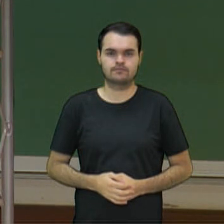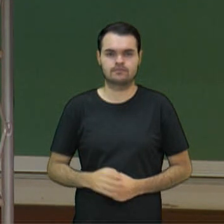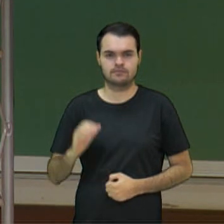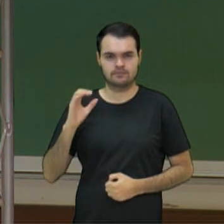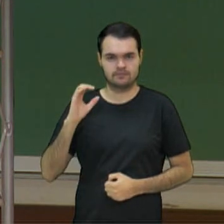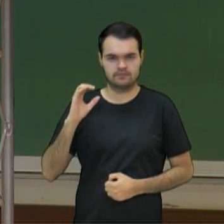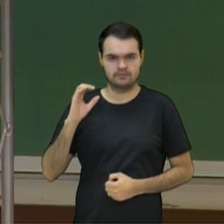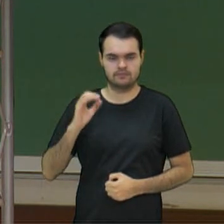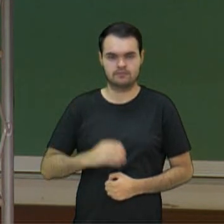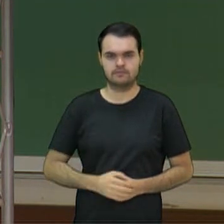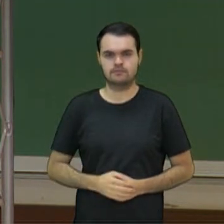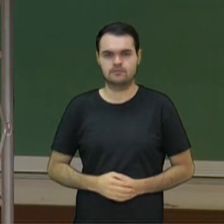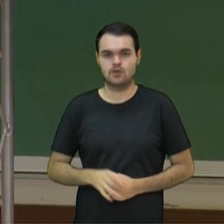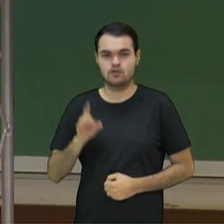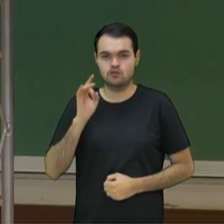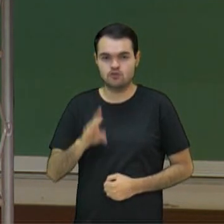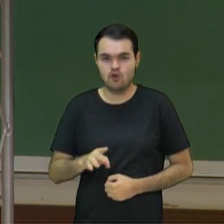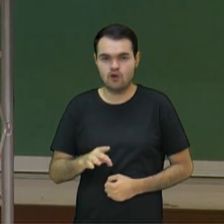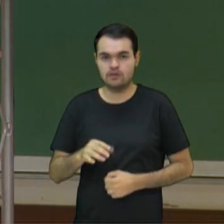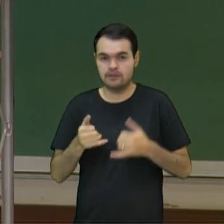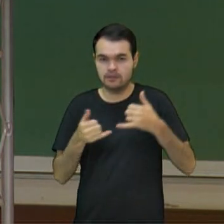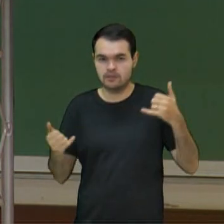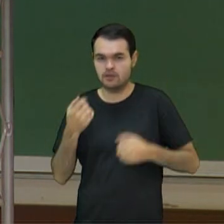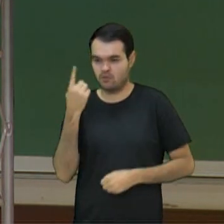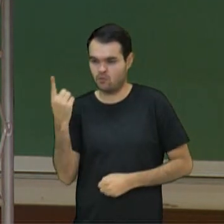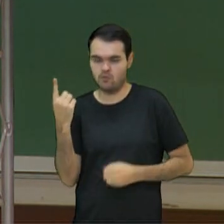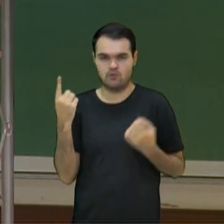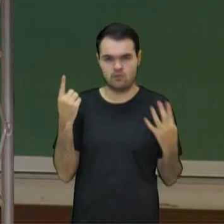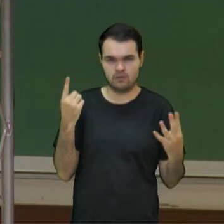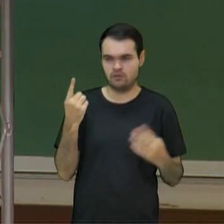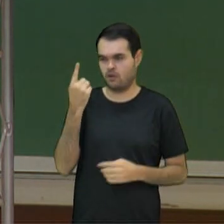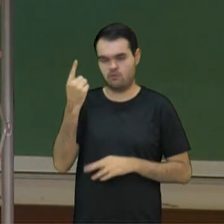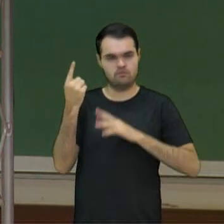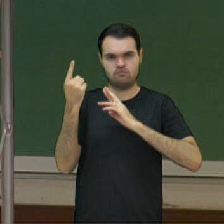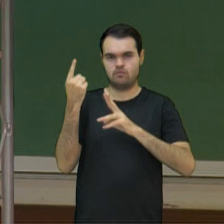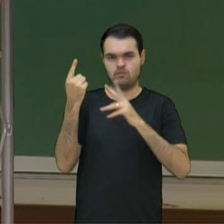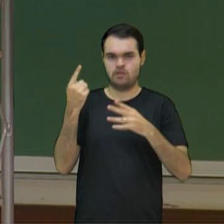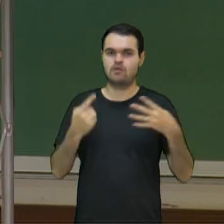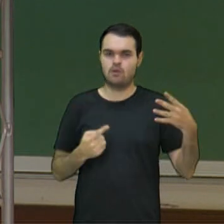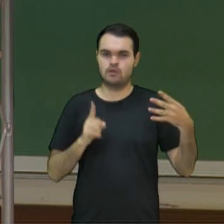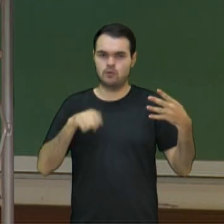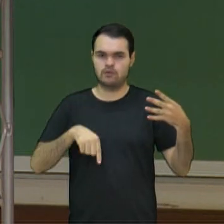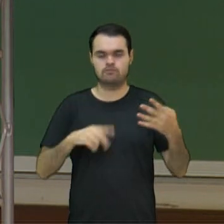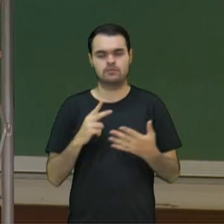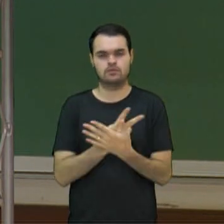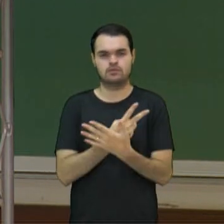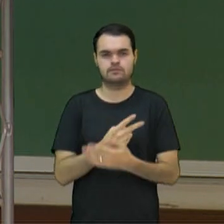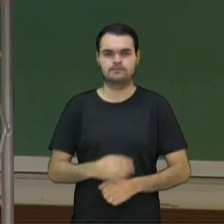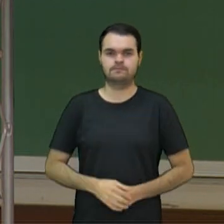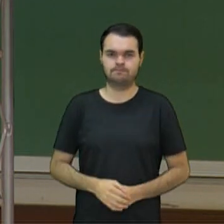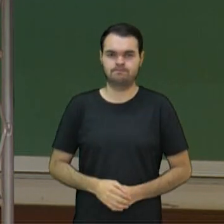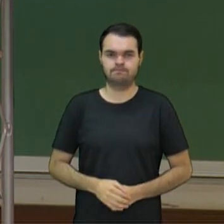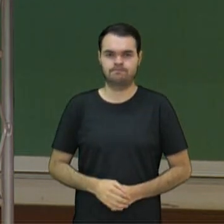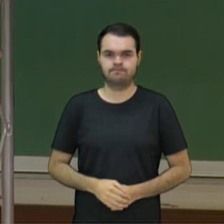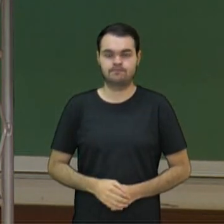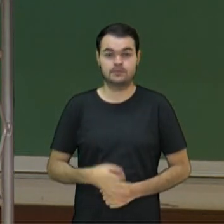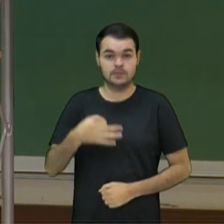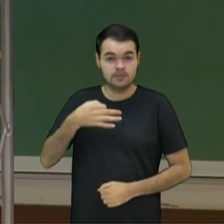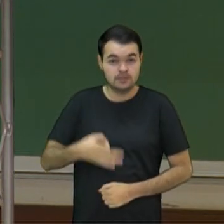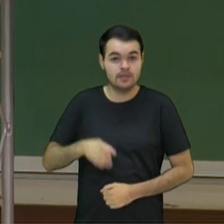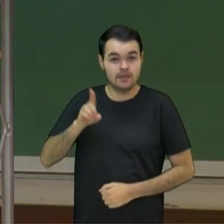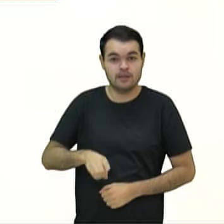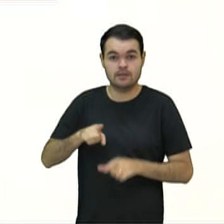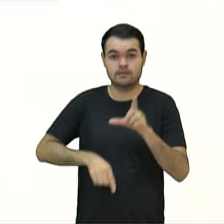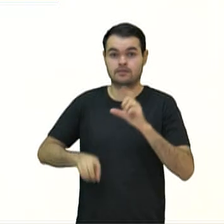Alternativa C, somente as linhas 1 e 4. A 1 não é, a 4 é. Então está errada. E a correta, então,